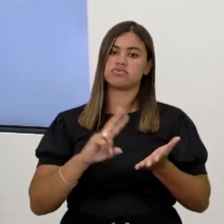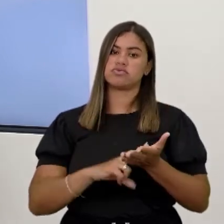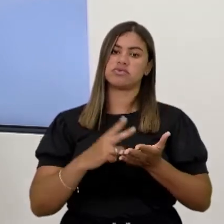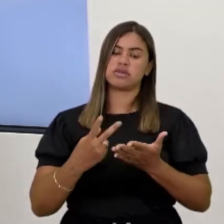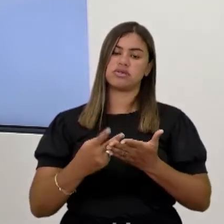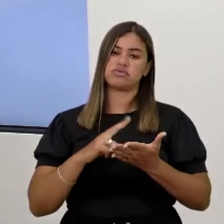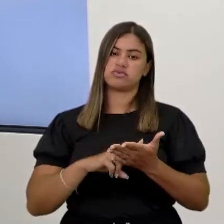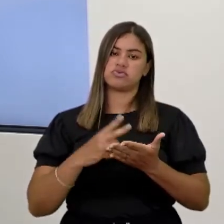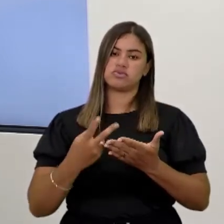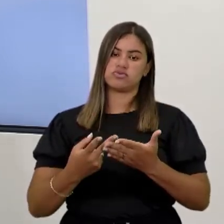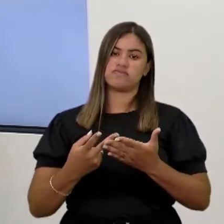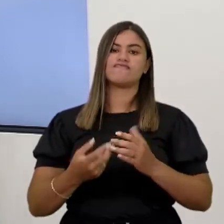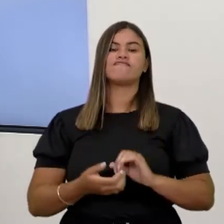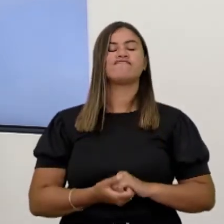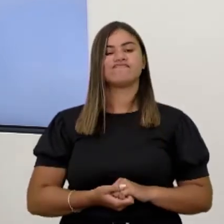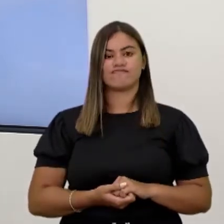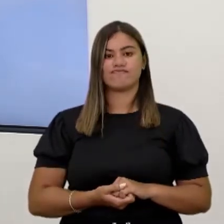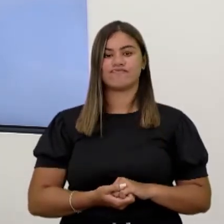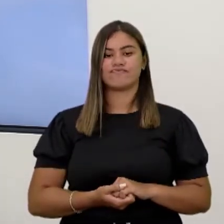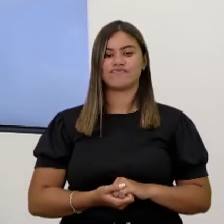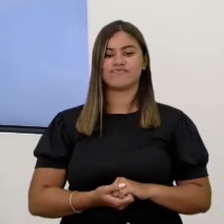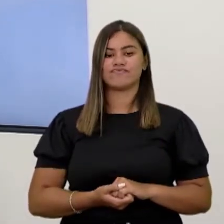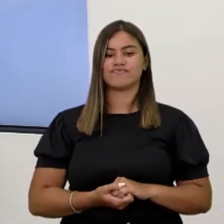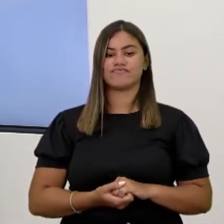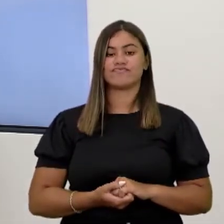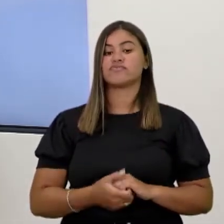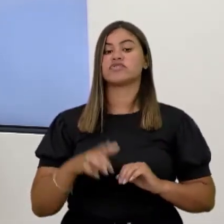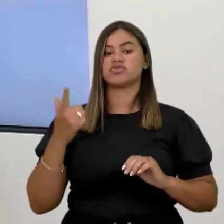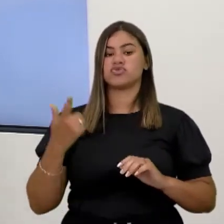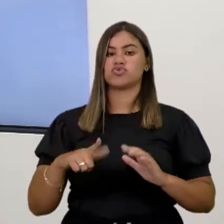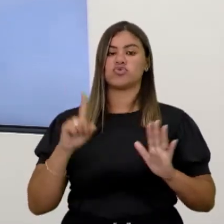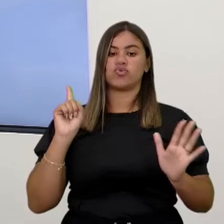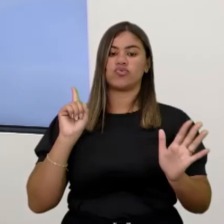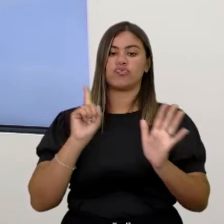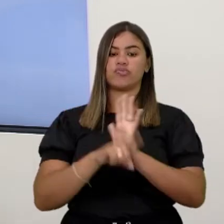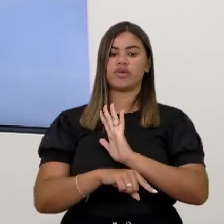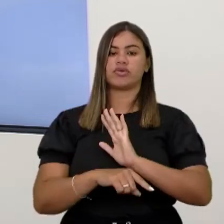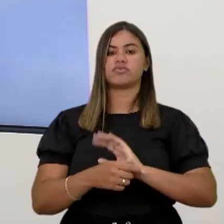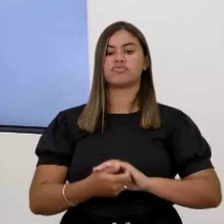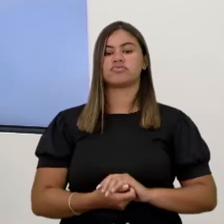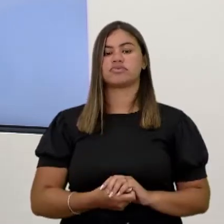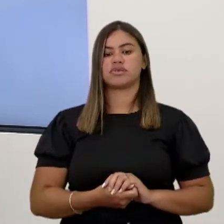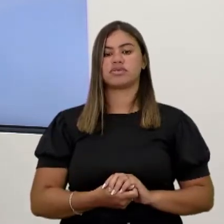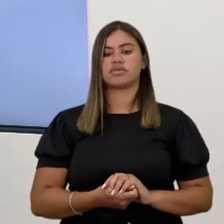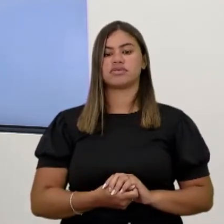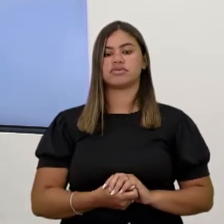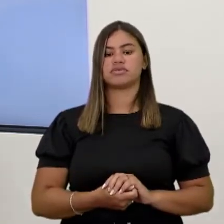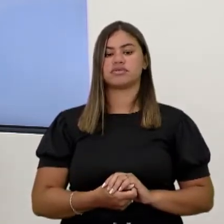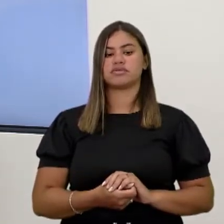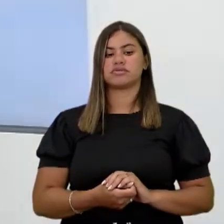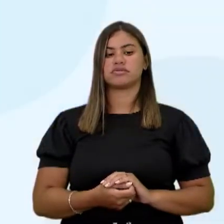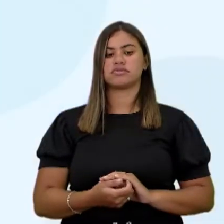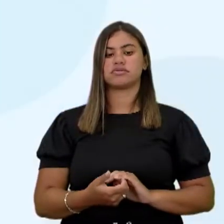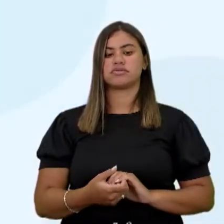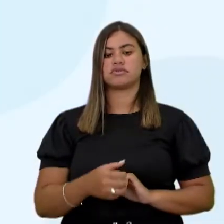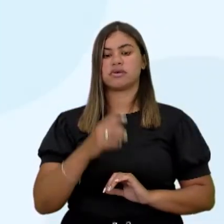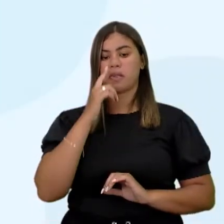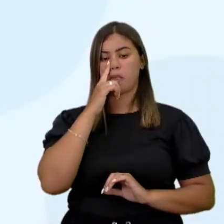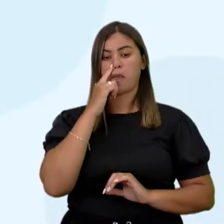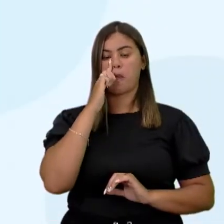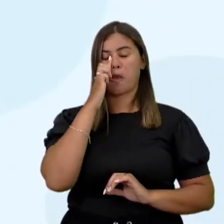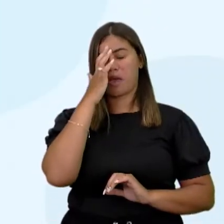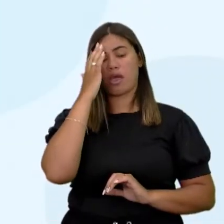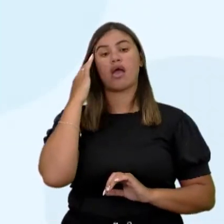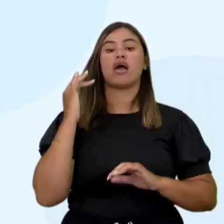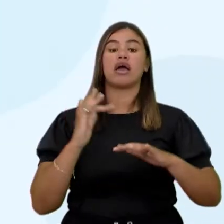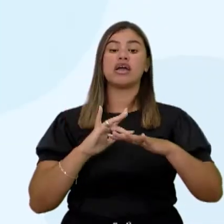de outros especialistas. Agora, uma outra pergunta para avançar um pouquinho na nossa aula. Está aqui na tela, essa. Qual é a pauta